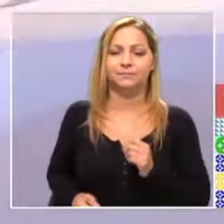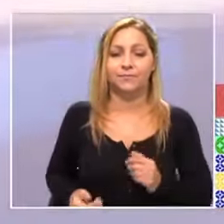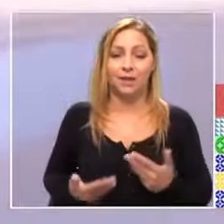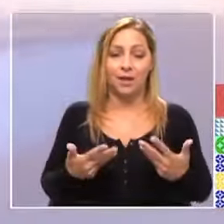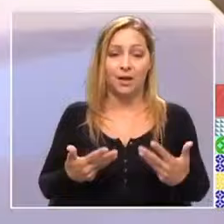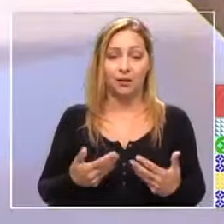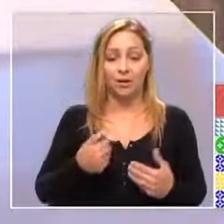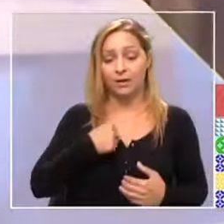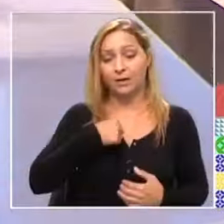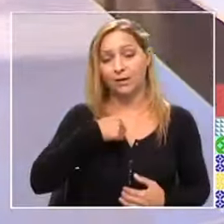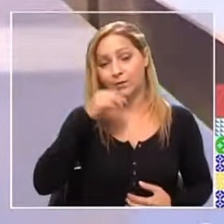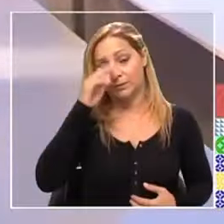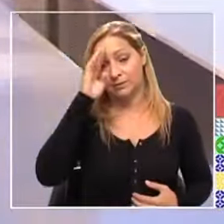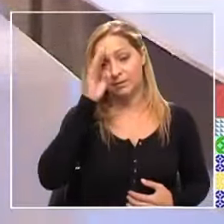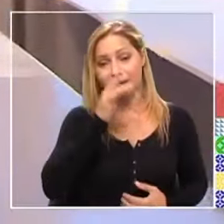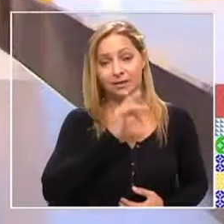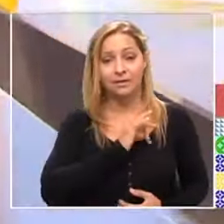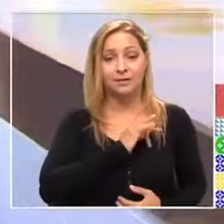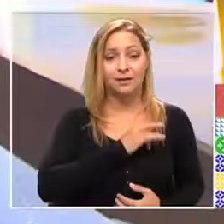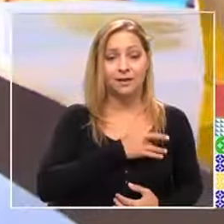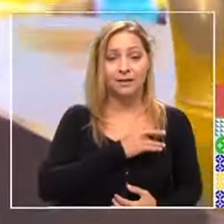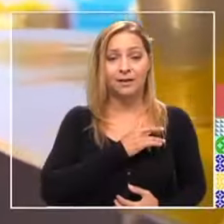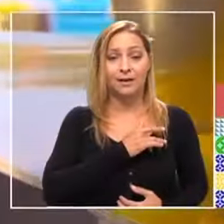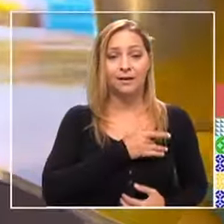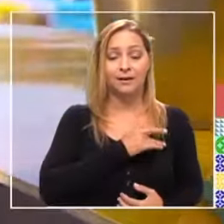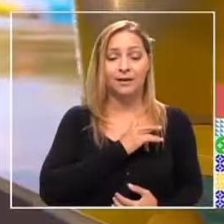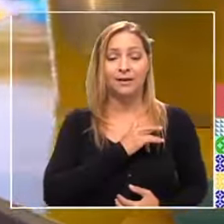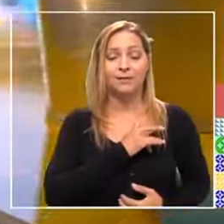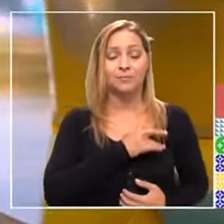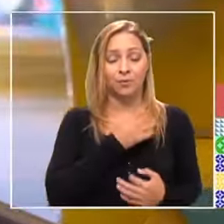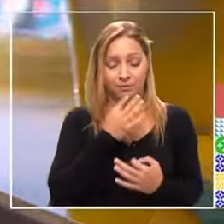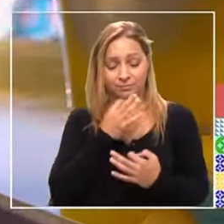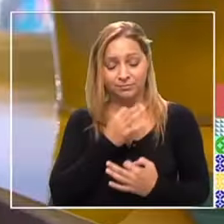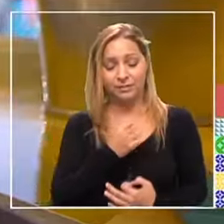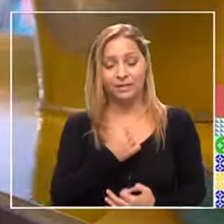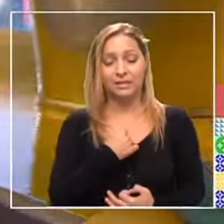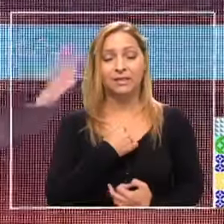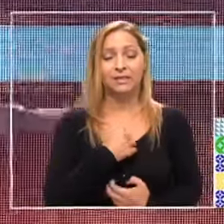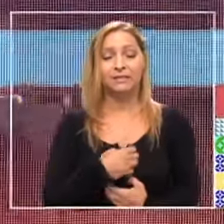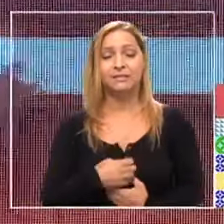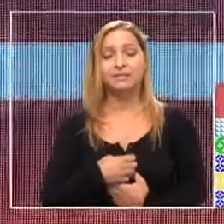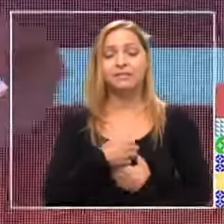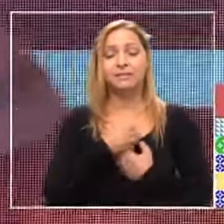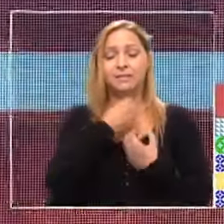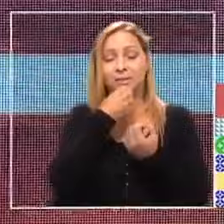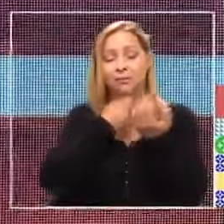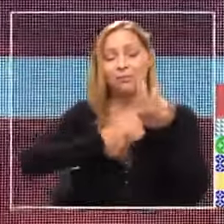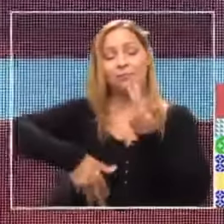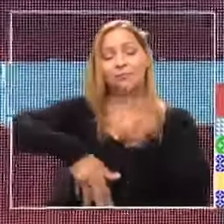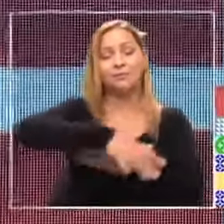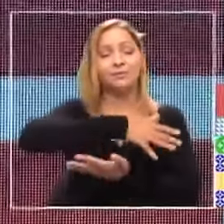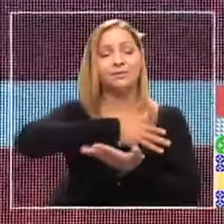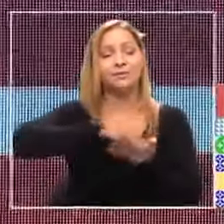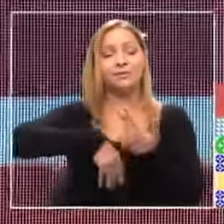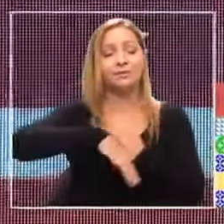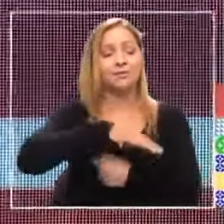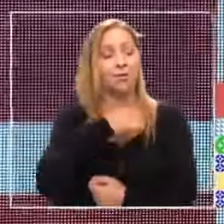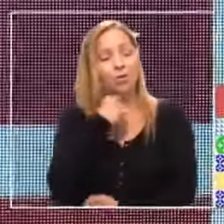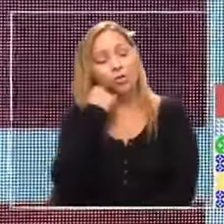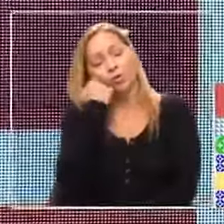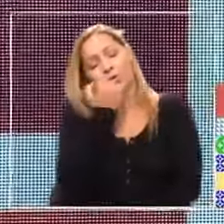Agora sei que este amor não foi em vão. Sinto-me um pouco e com dor no